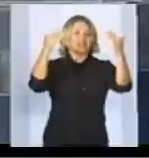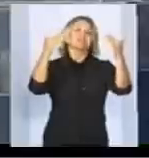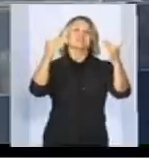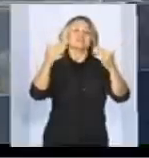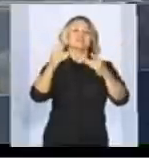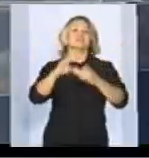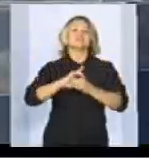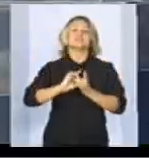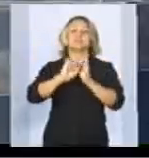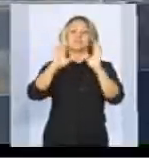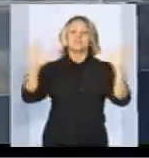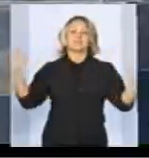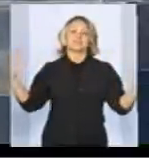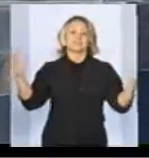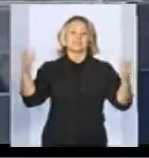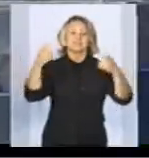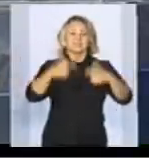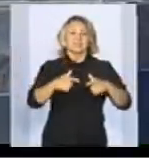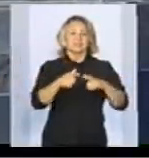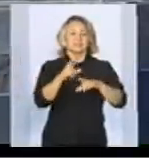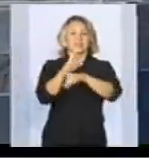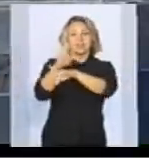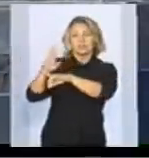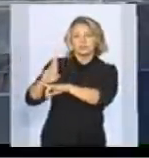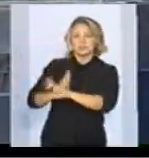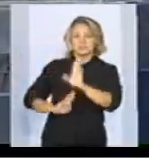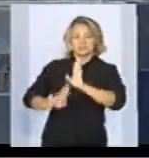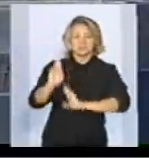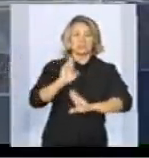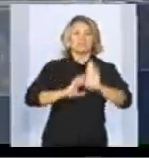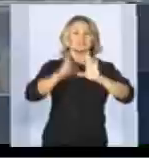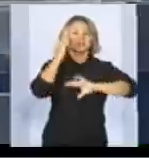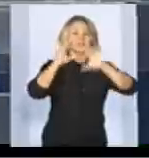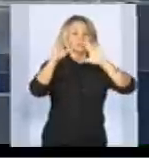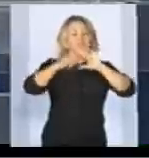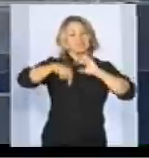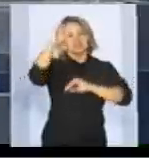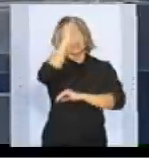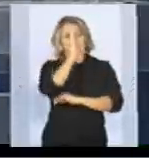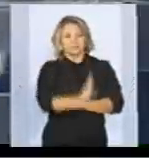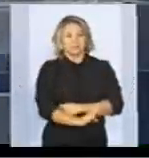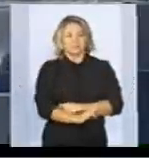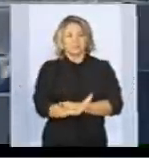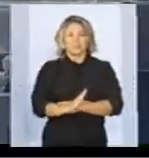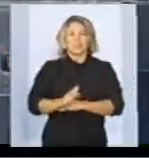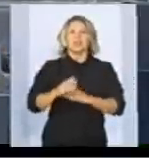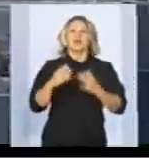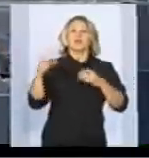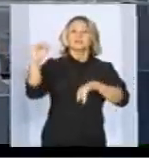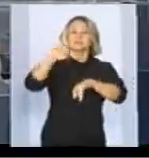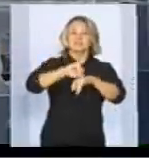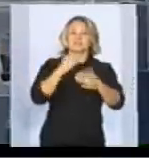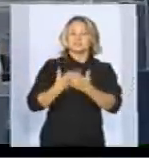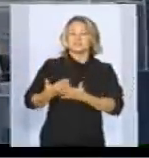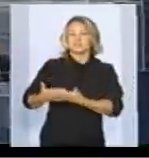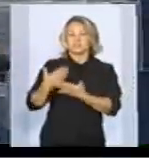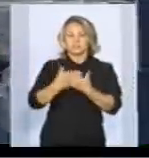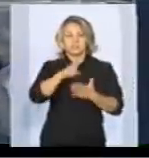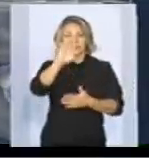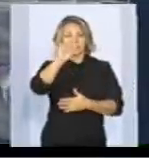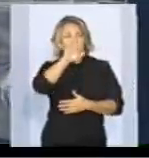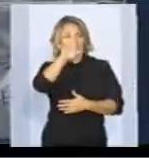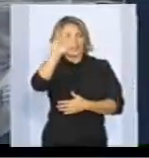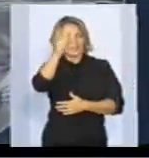avanço da democracia no campo da regulamentação das Comunicações no Brasil o Centro de Estudos da mídia alternativa Barão de tararé é uma